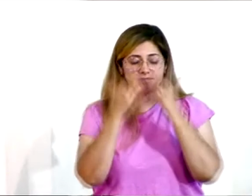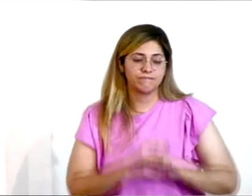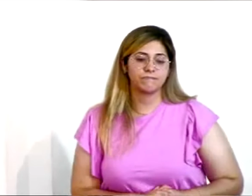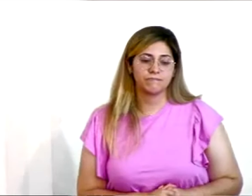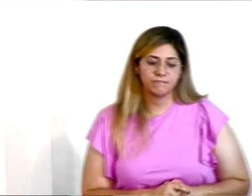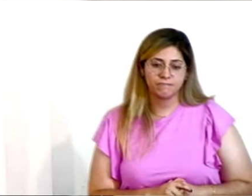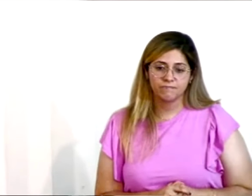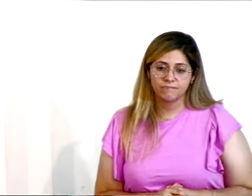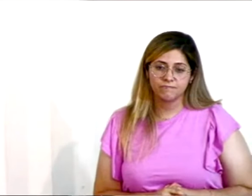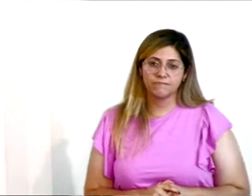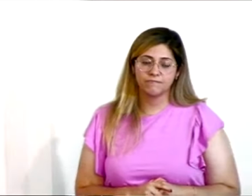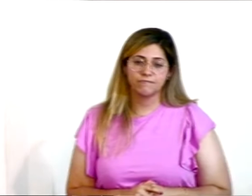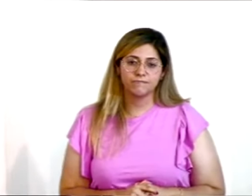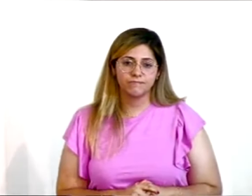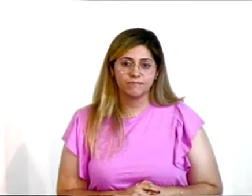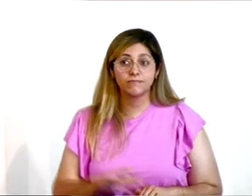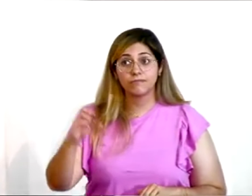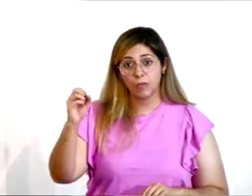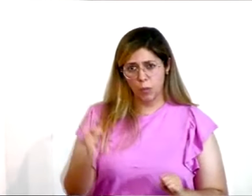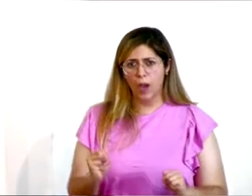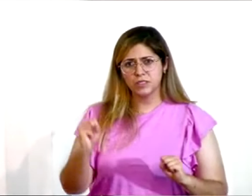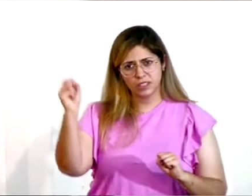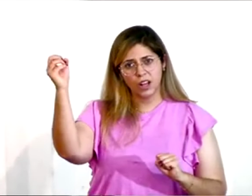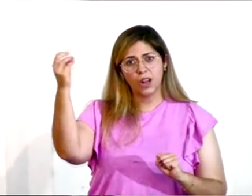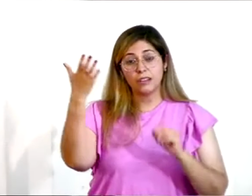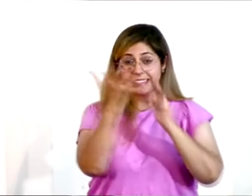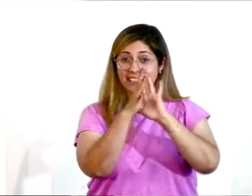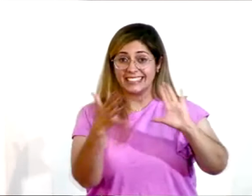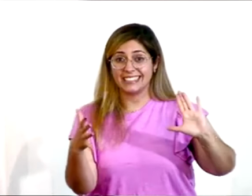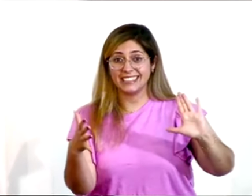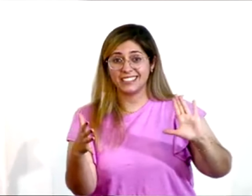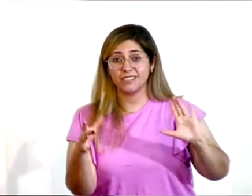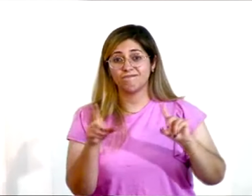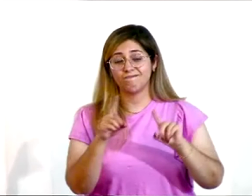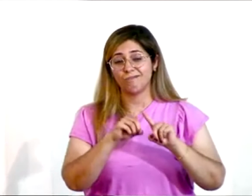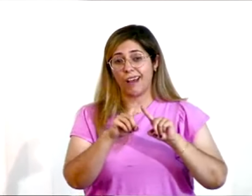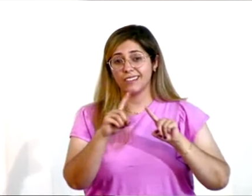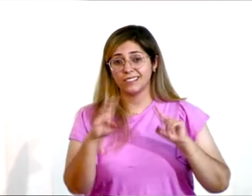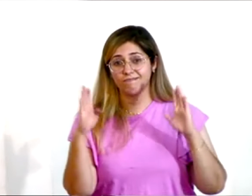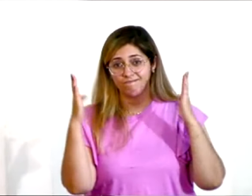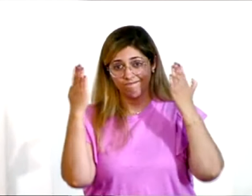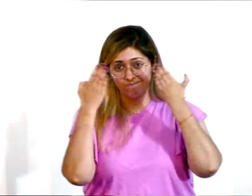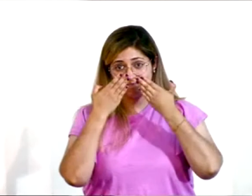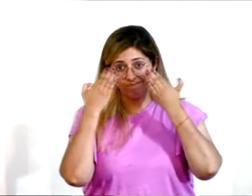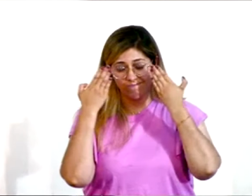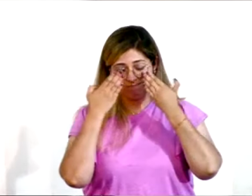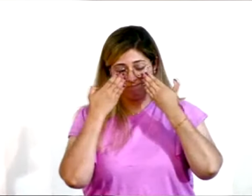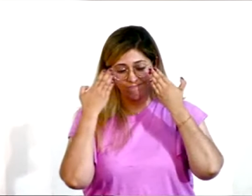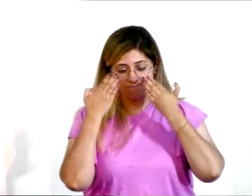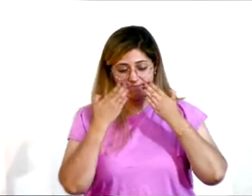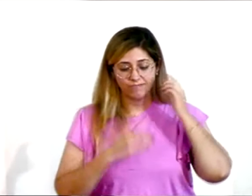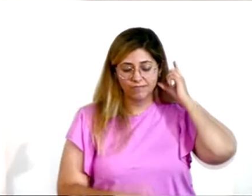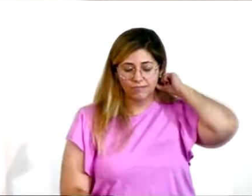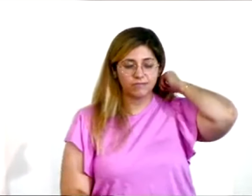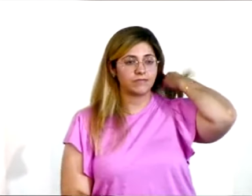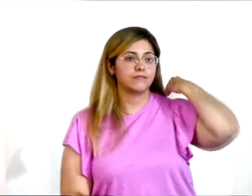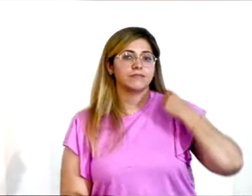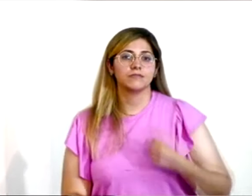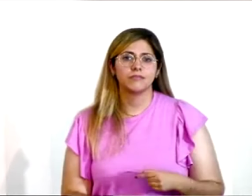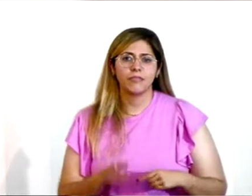Luz de Deus pode ser luz que brilha, mas também pode ser luz que cega. Deus, na sua soberania,